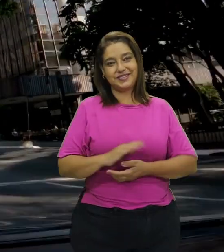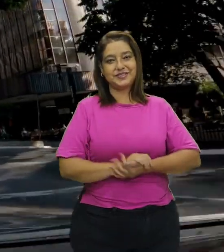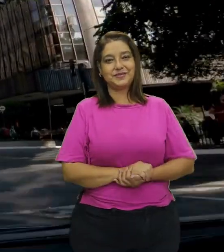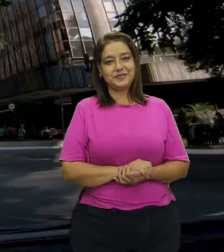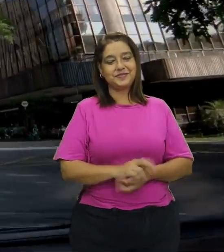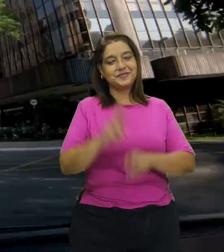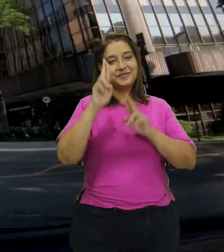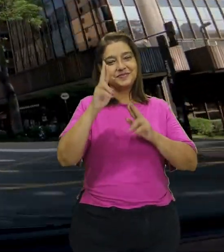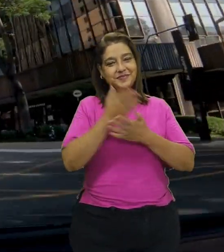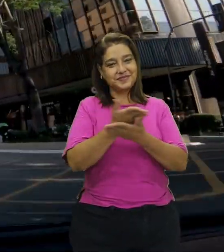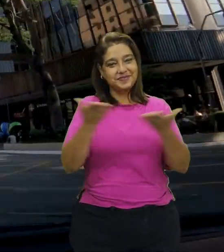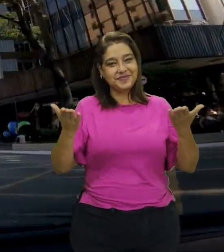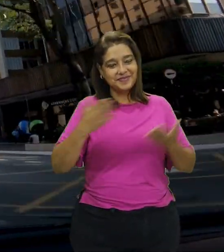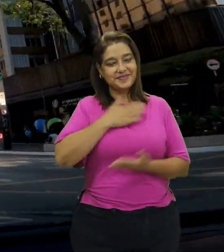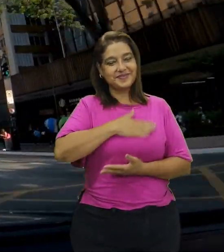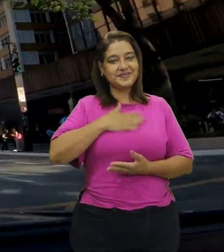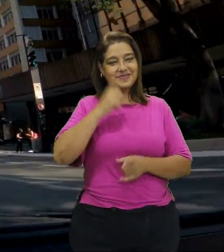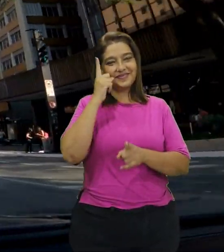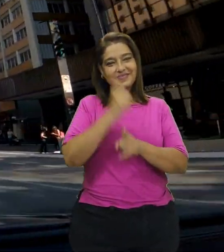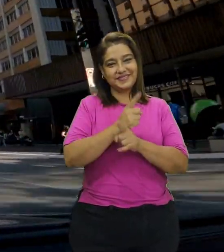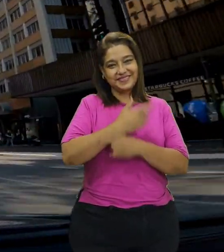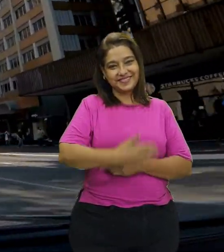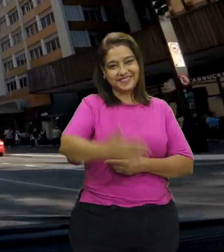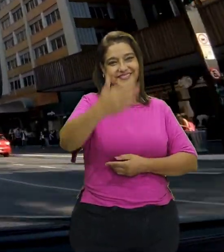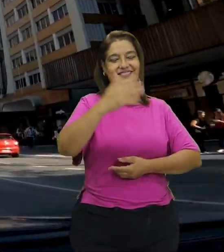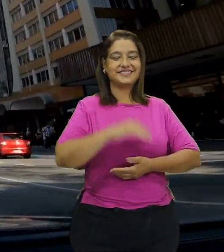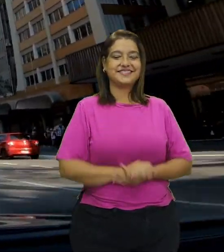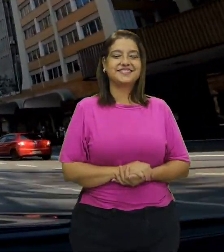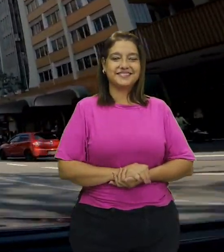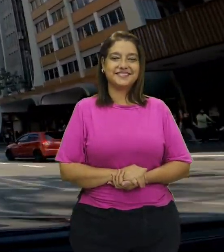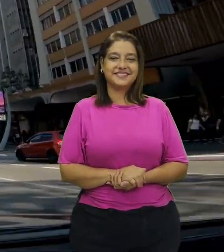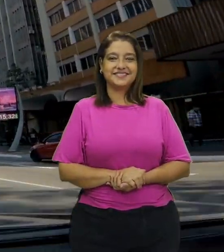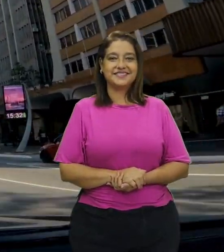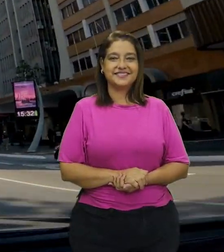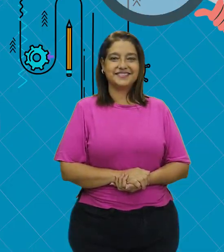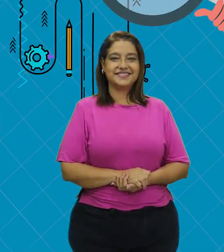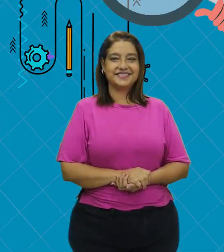brasileira. Espero que vocês tenham gostado e até mais!